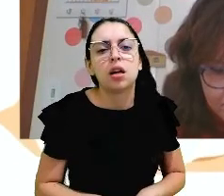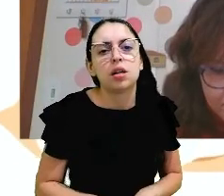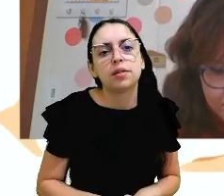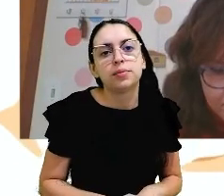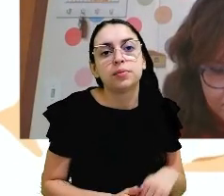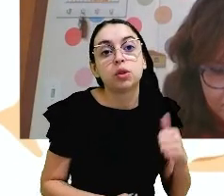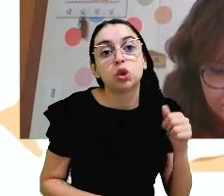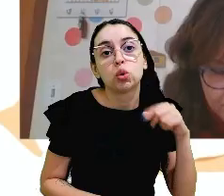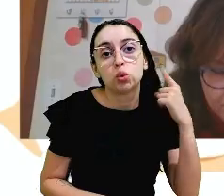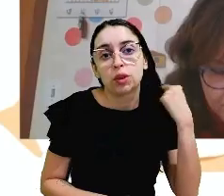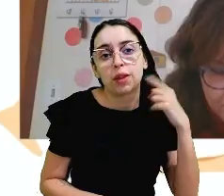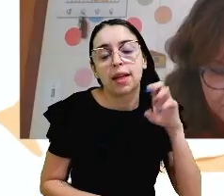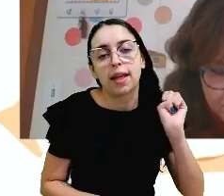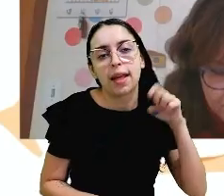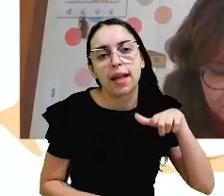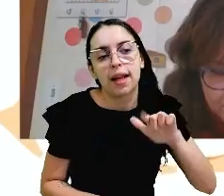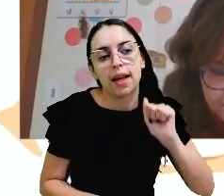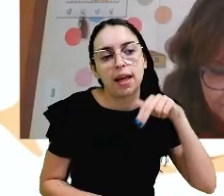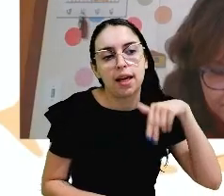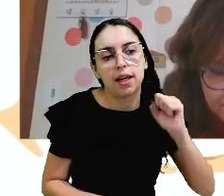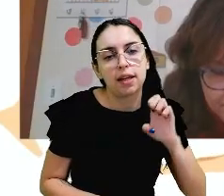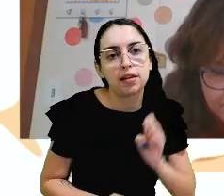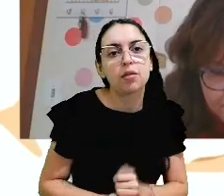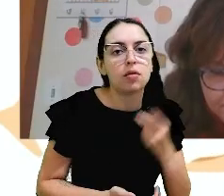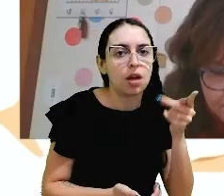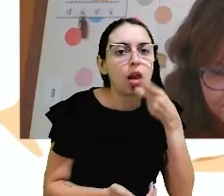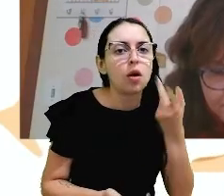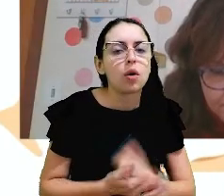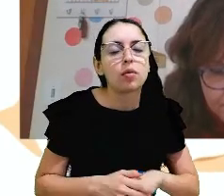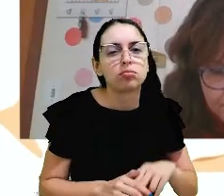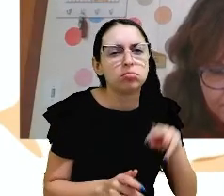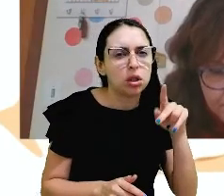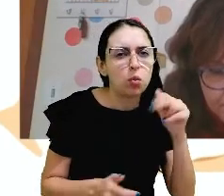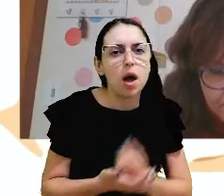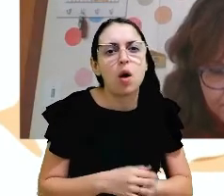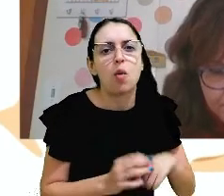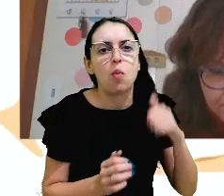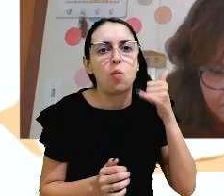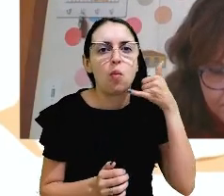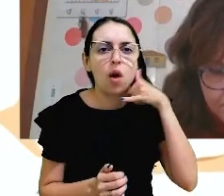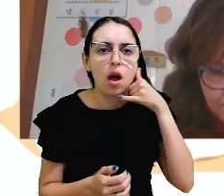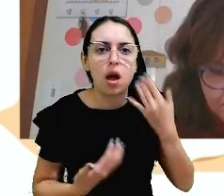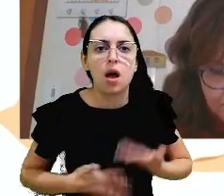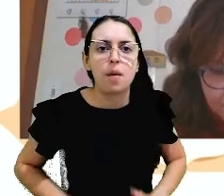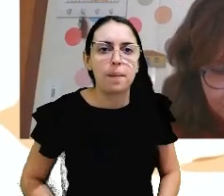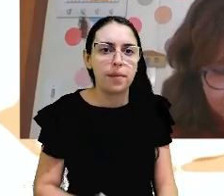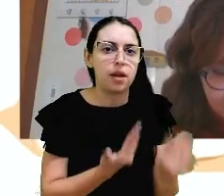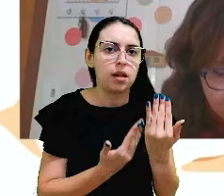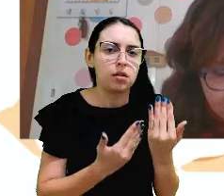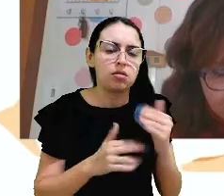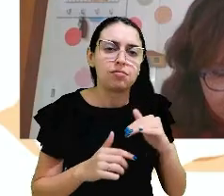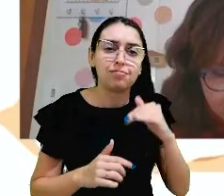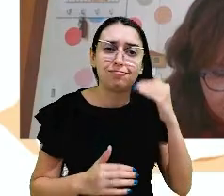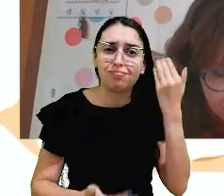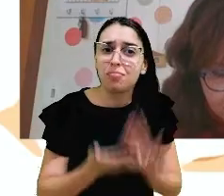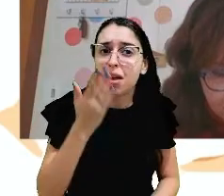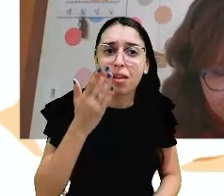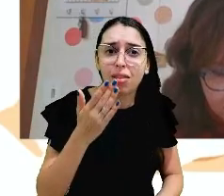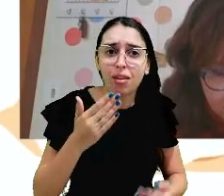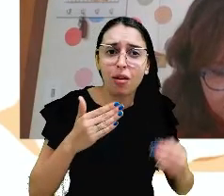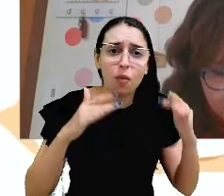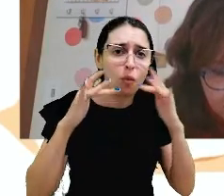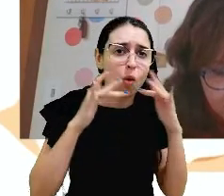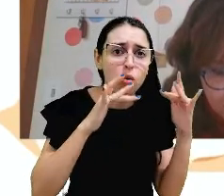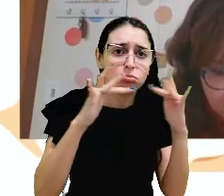isso em relação à parteira, né? E, de fato, a gente foi perdendo o vínculo entre paciente e médico, e tudo passou a